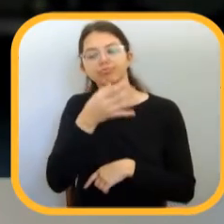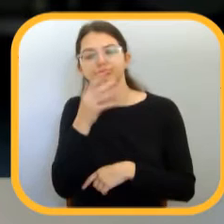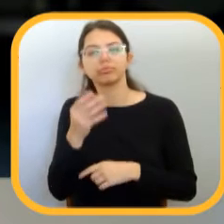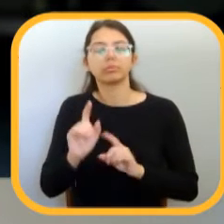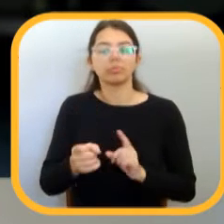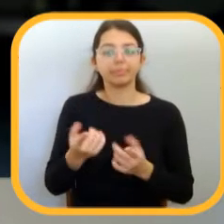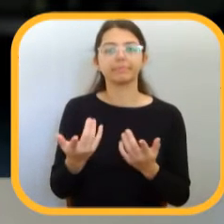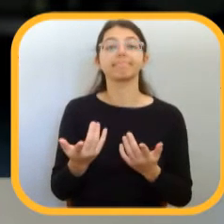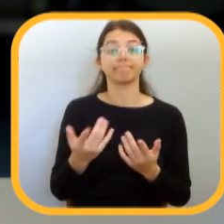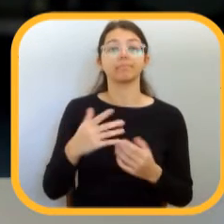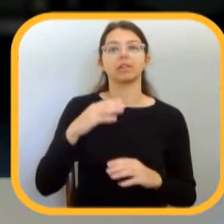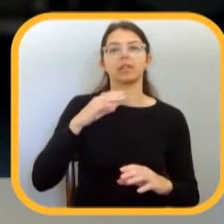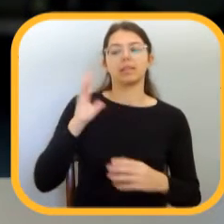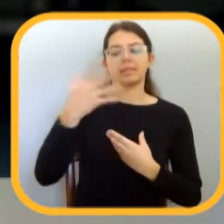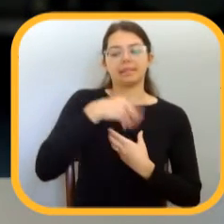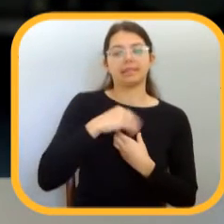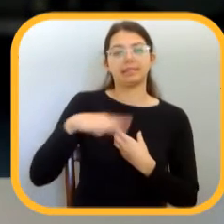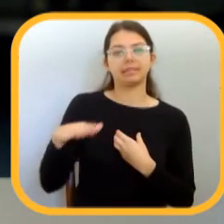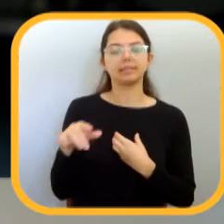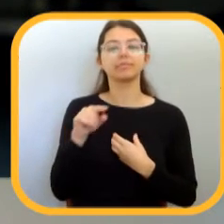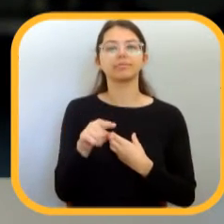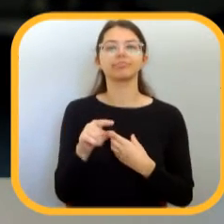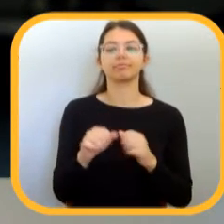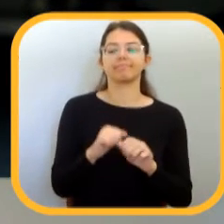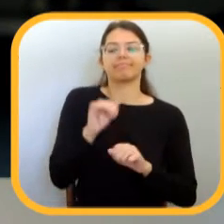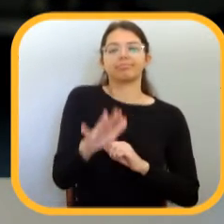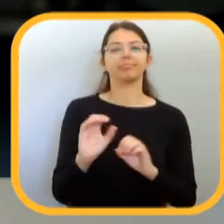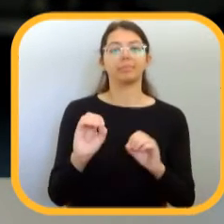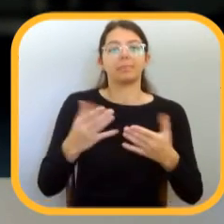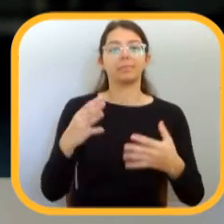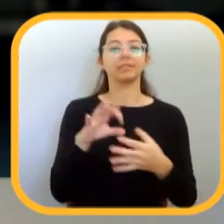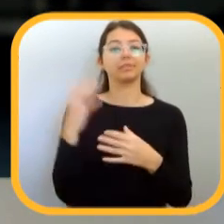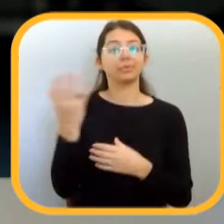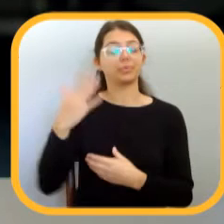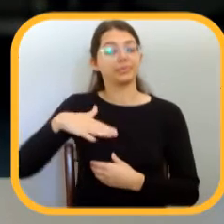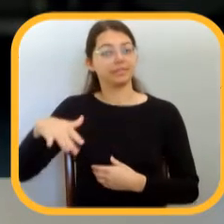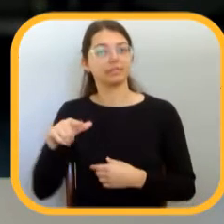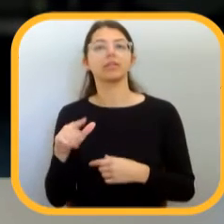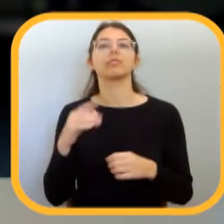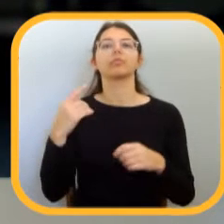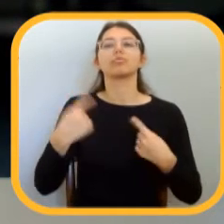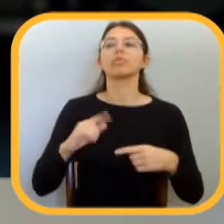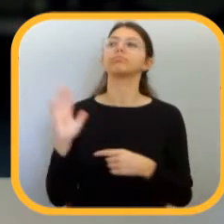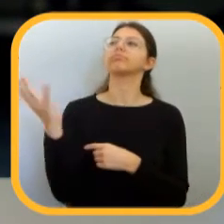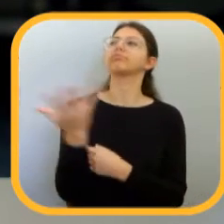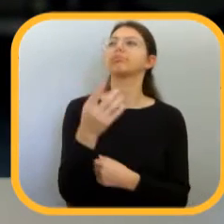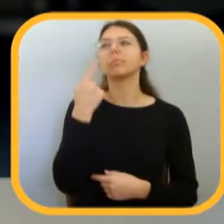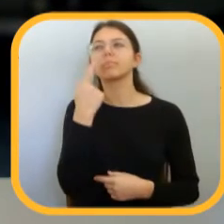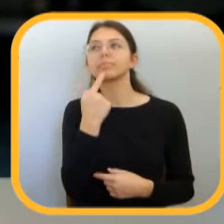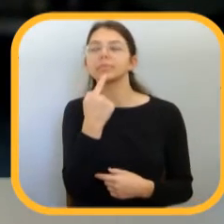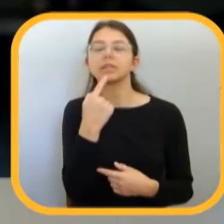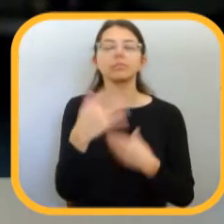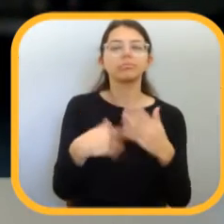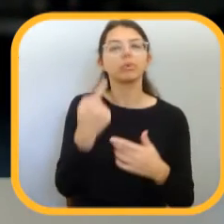Considera-se então a literacia científica o primeiro passo da cultura científica, que não consiste apenas na capacidade de ler o mundo à nossa volta ou